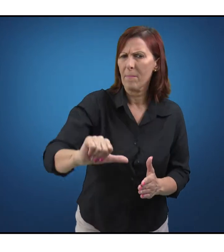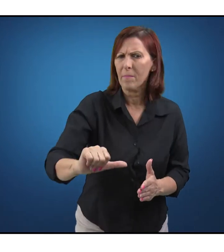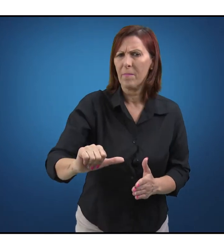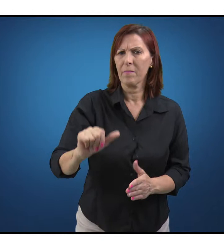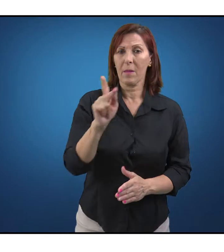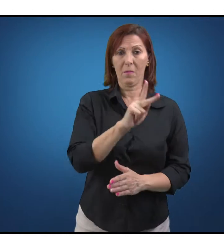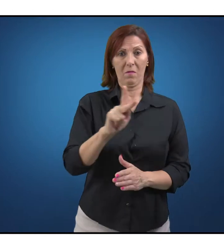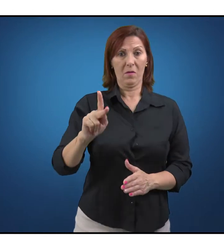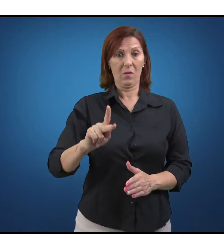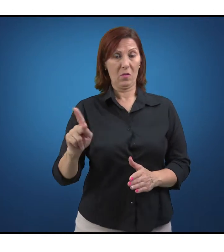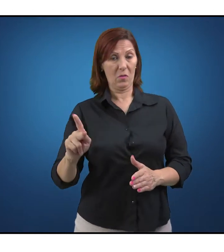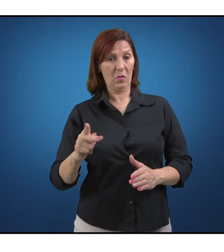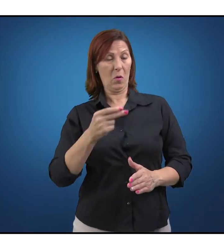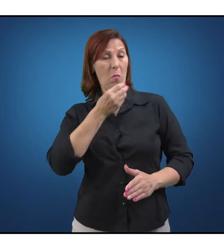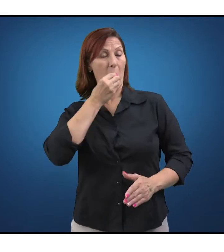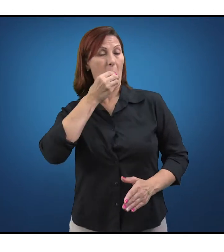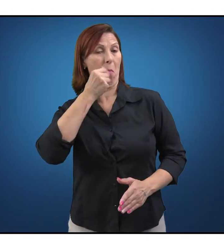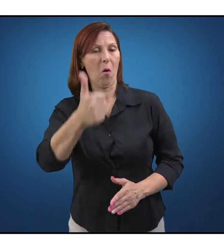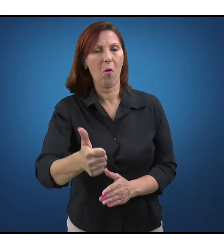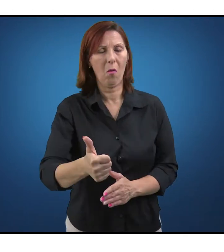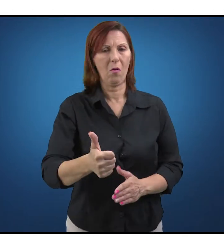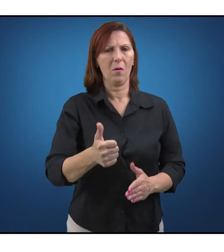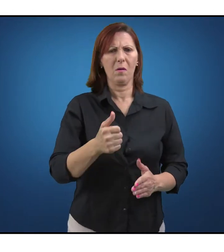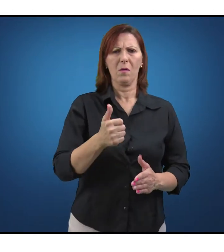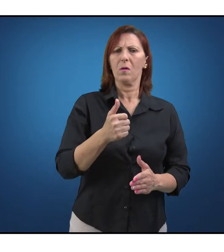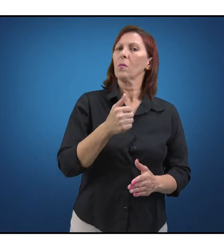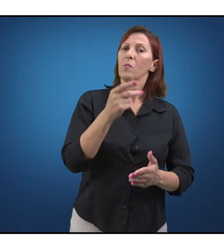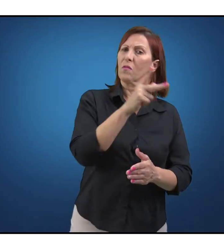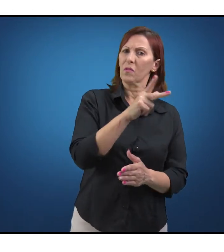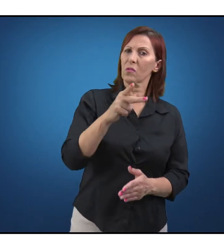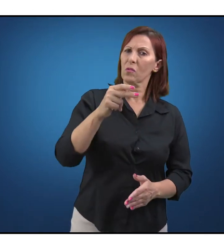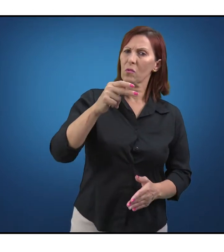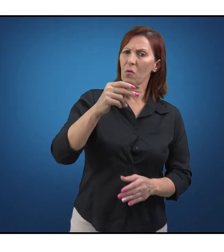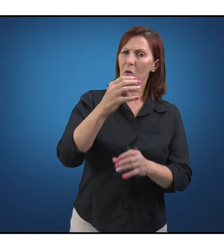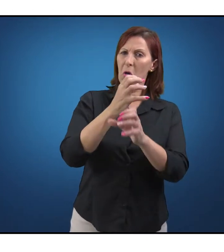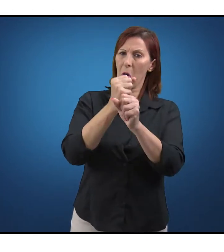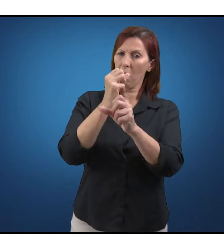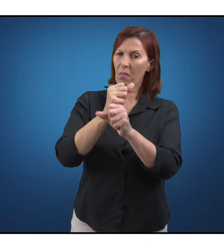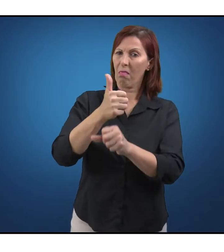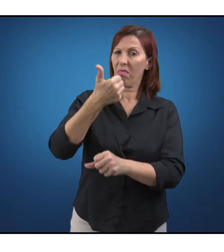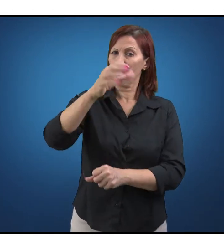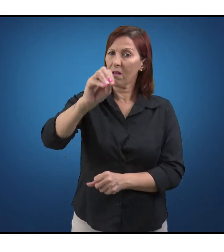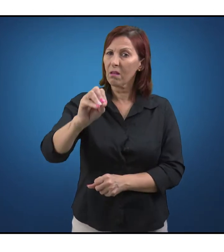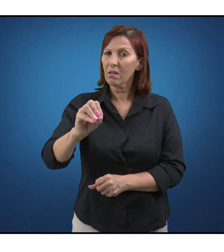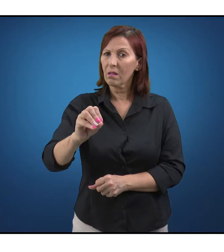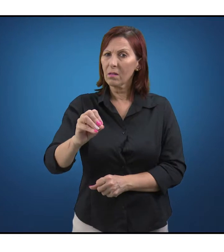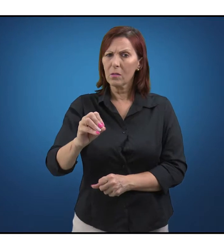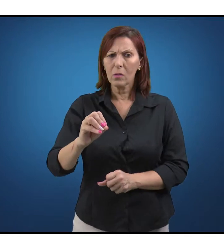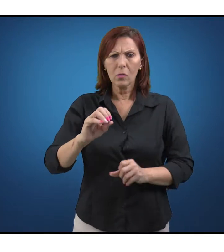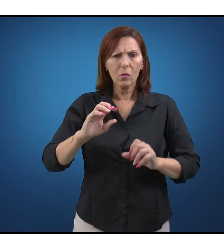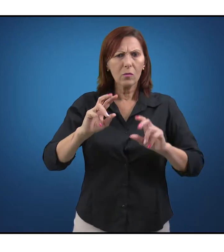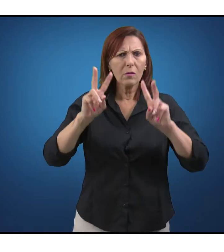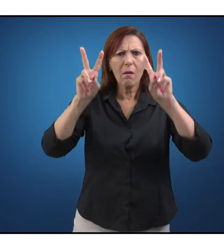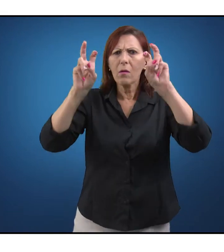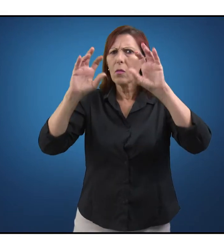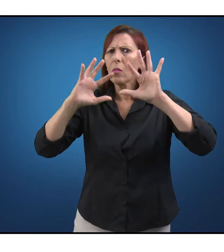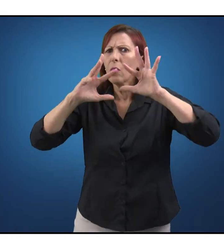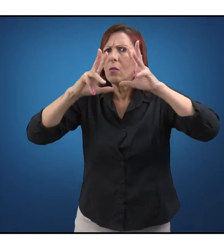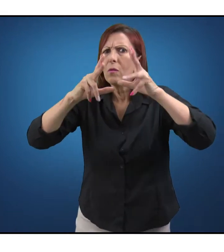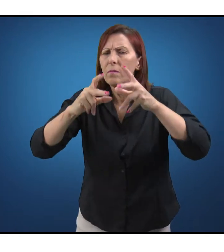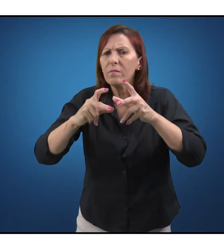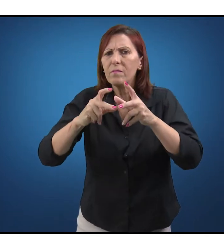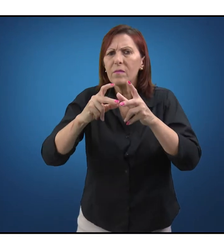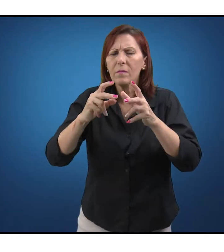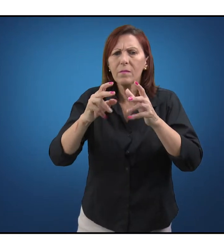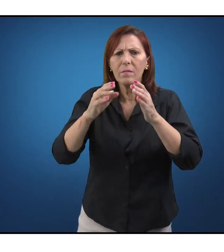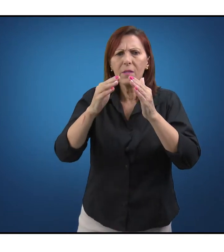de excelência, professores nota 10, todo dentro do modelo mercadológico. Esse aspecto todo fez com que a escola